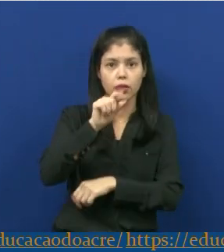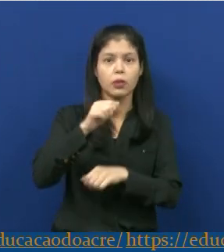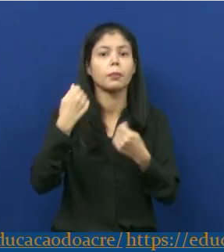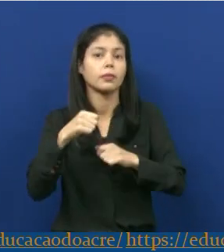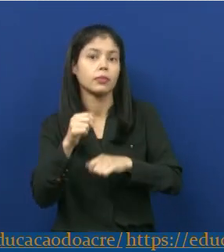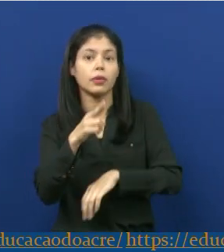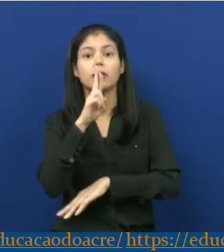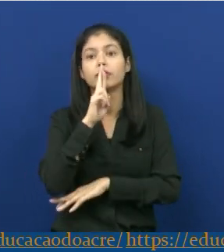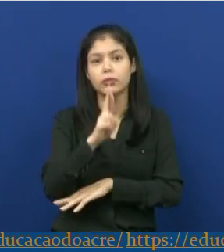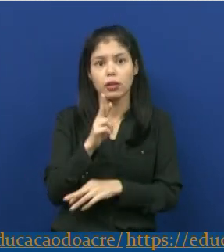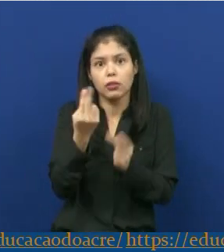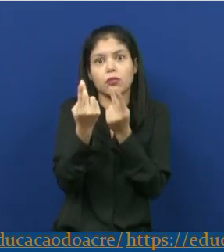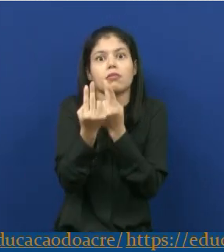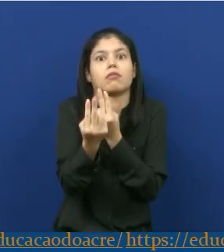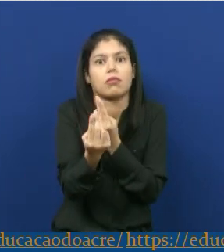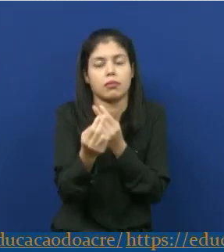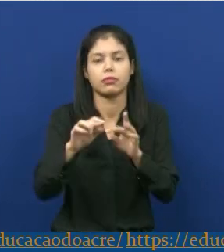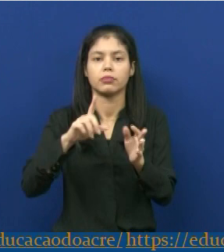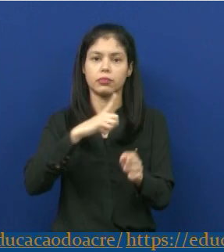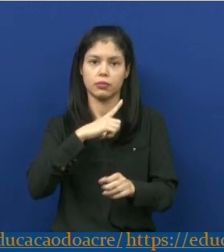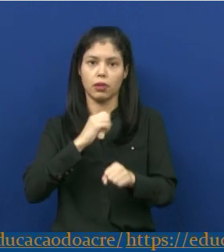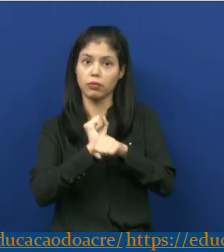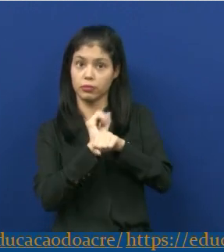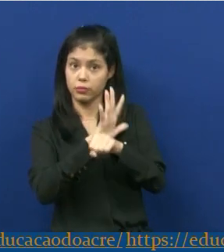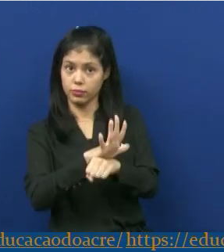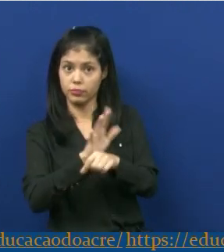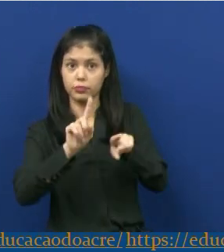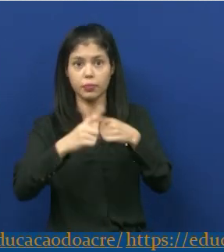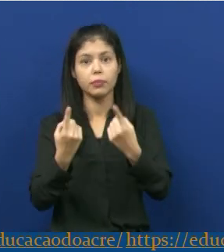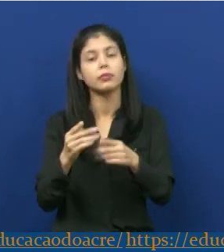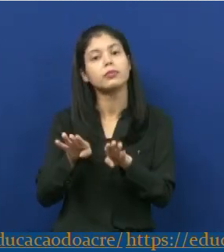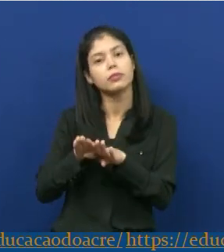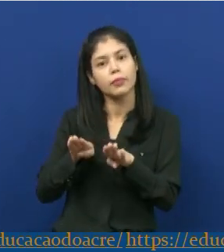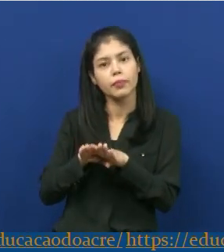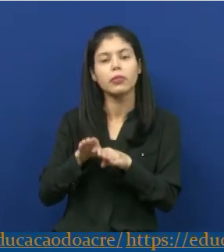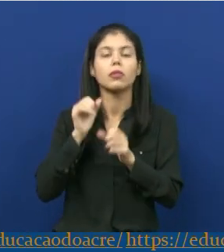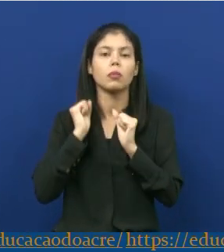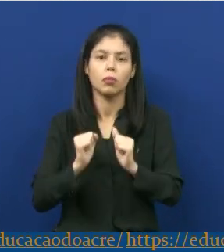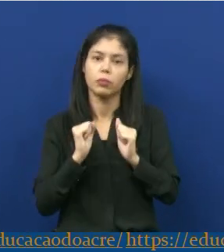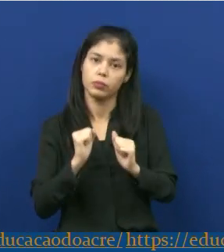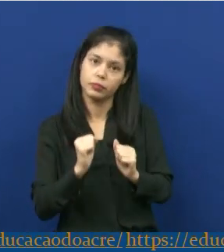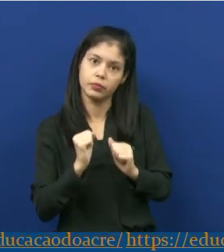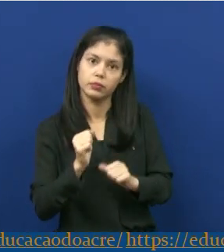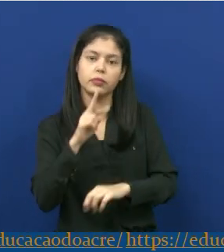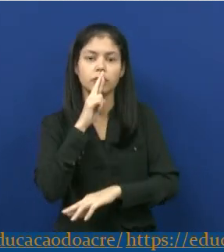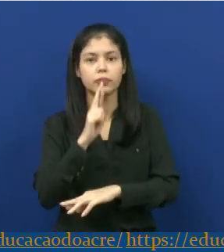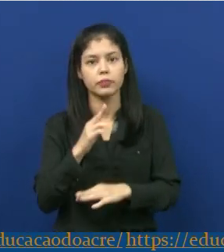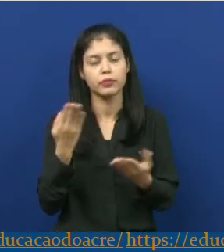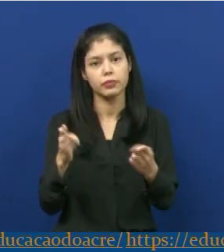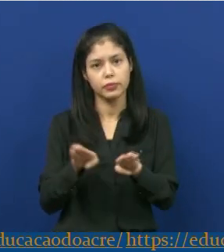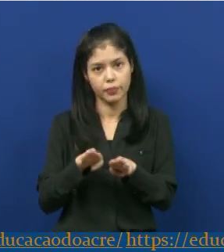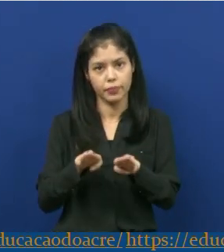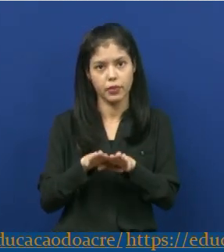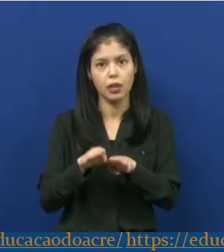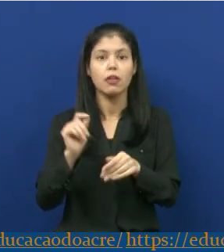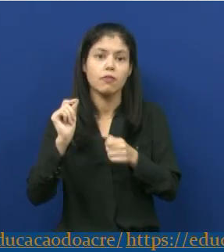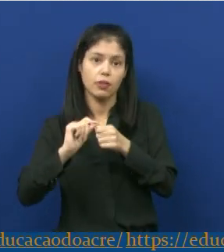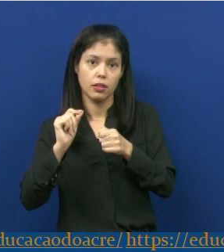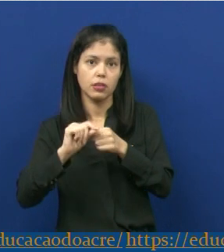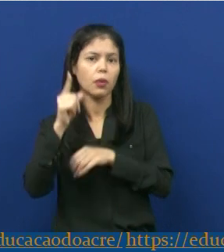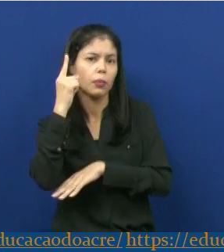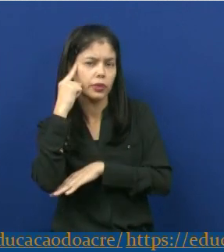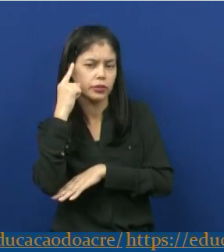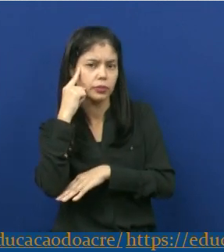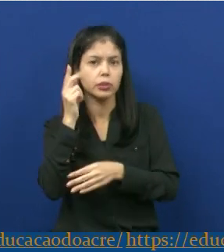e qual está no slide, mas você pode tomar como parâmetro essa resposta e tentar formular a